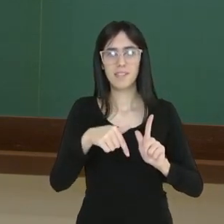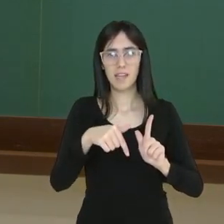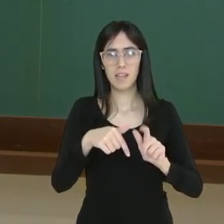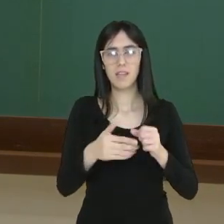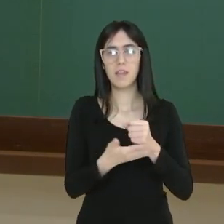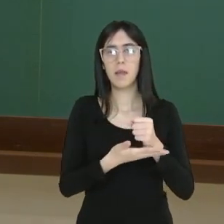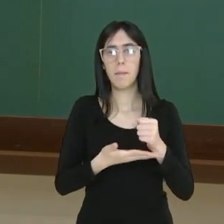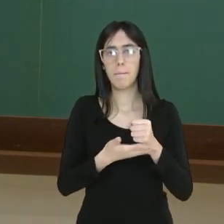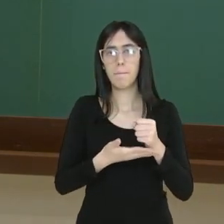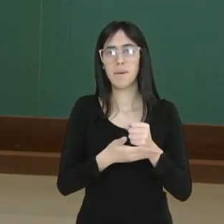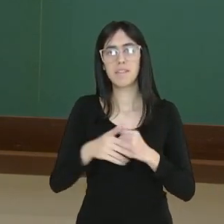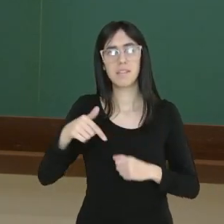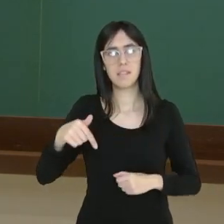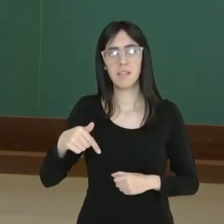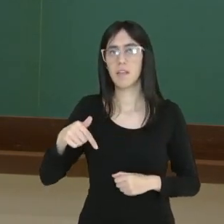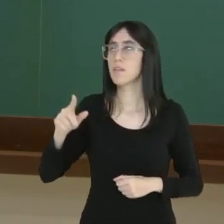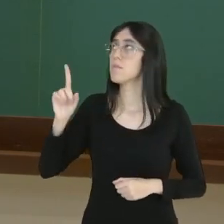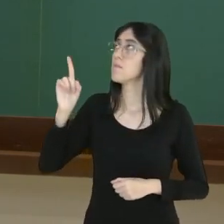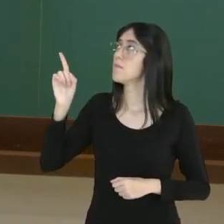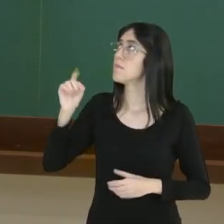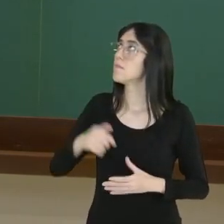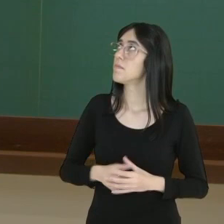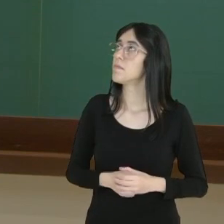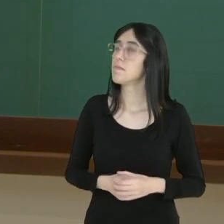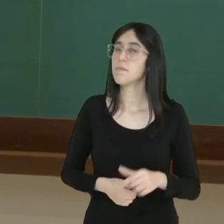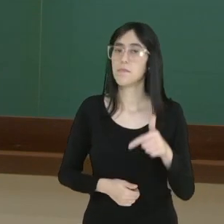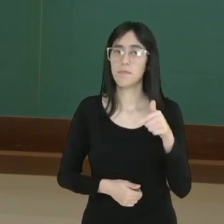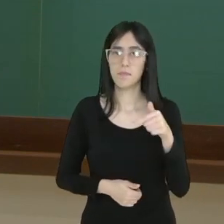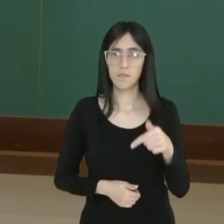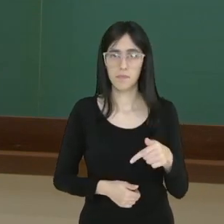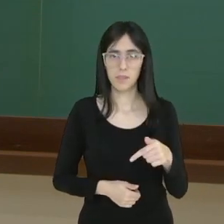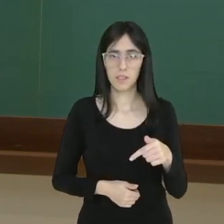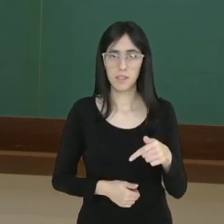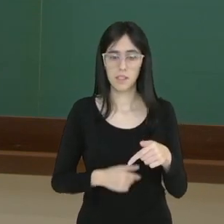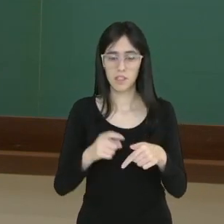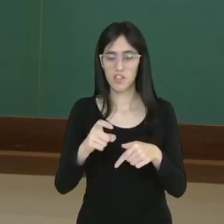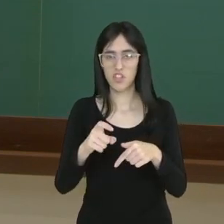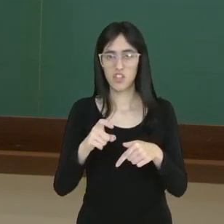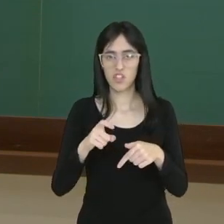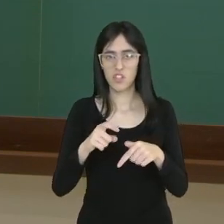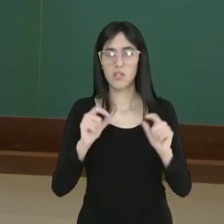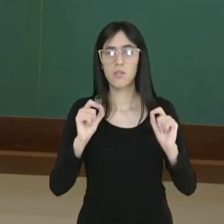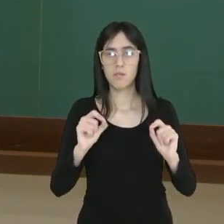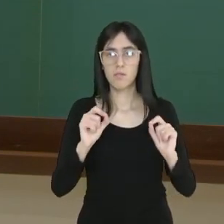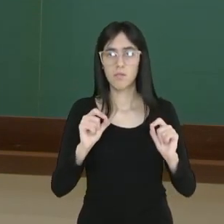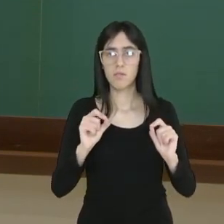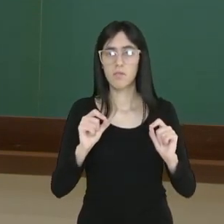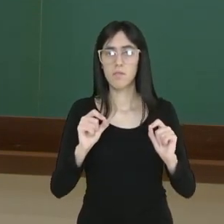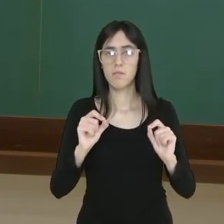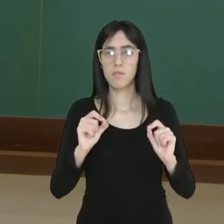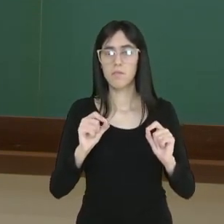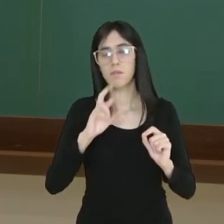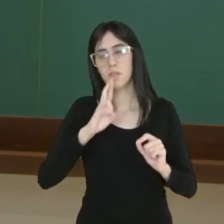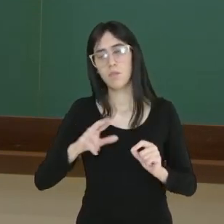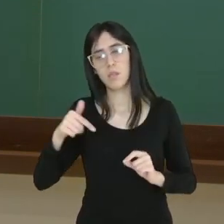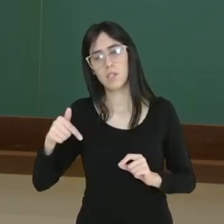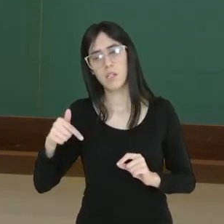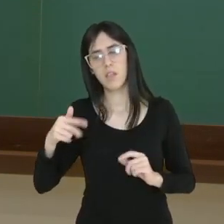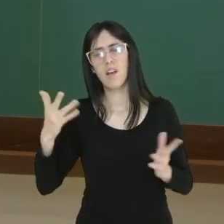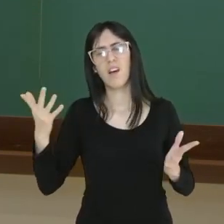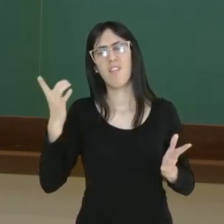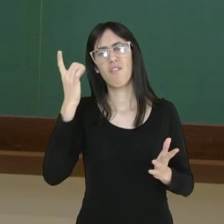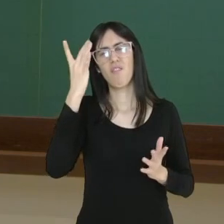7. A pergunta é 7 elevado na x, que resulta em 7. Ah, tá fácil, professora, porque